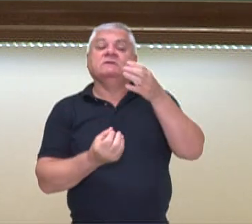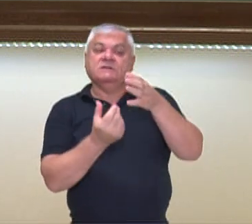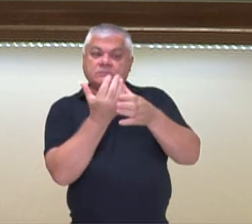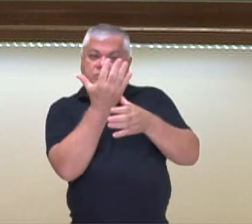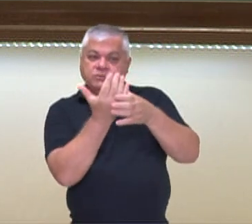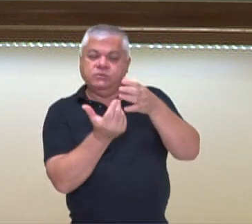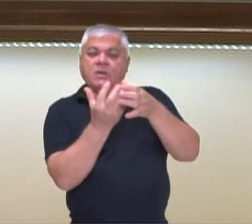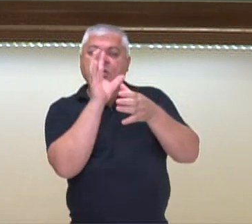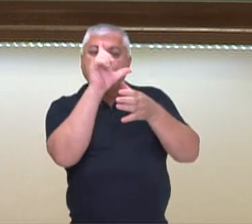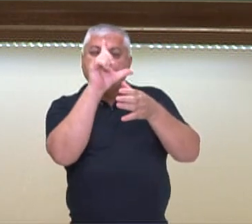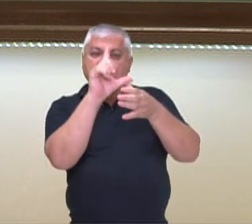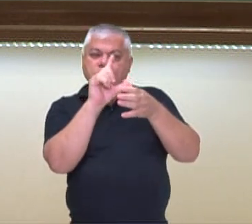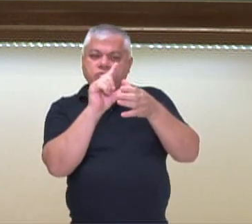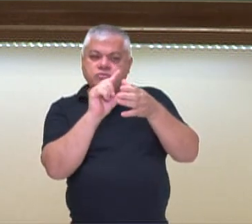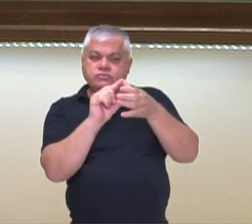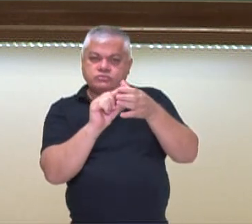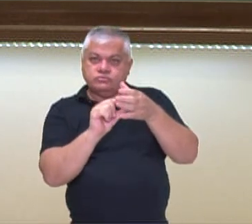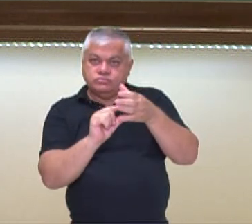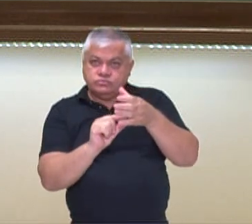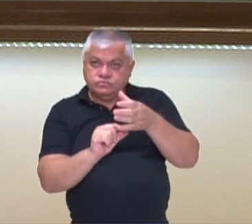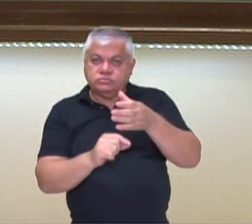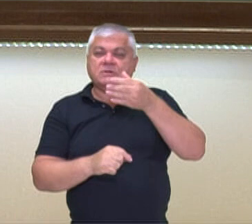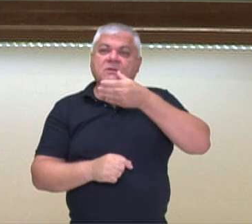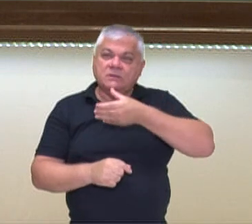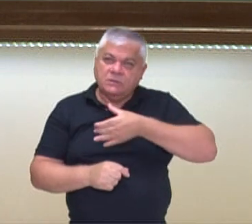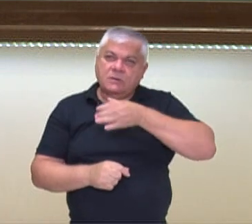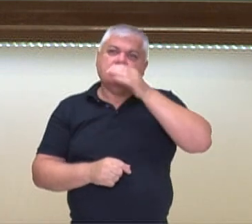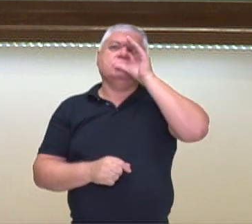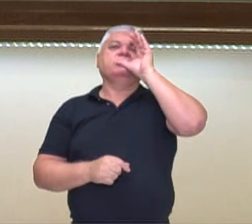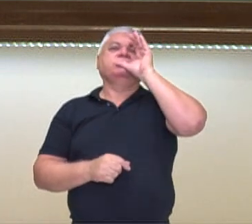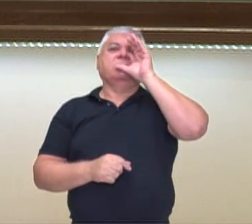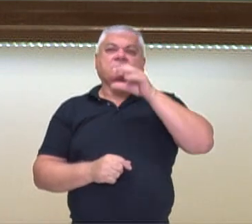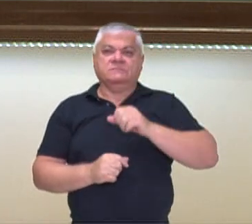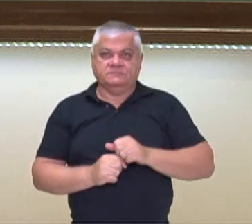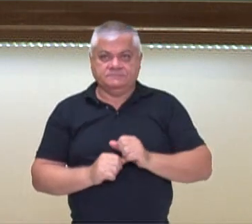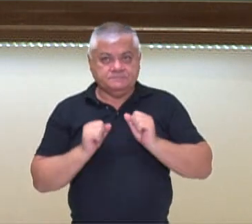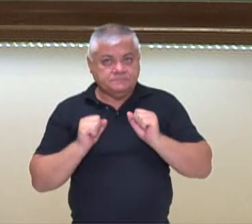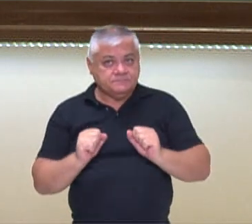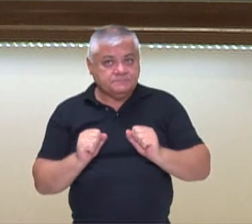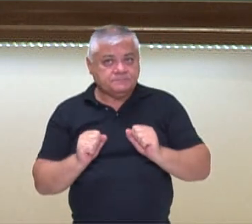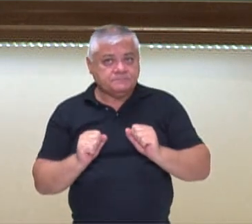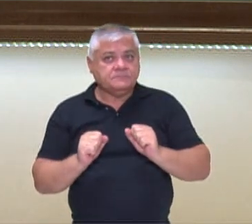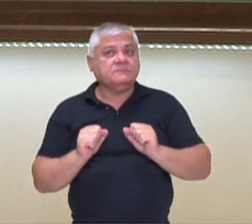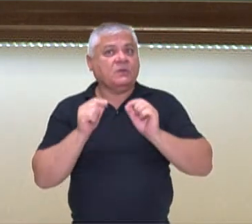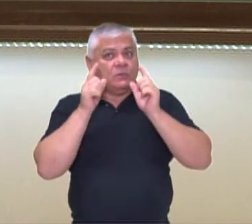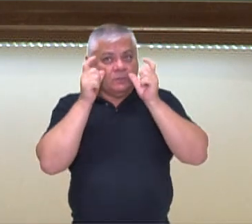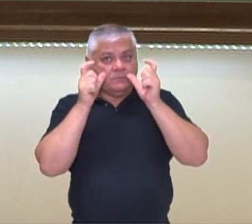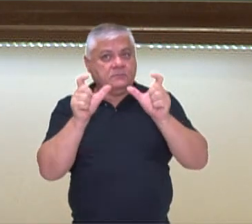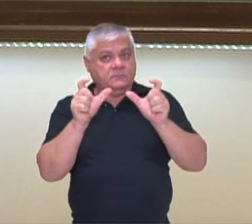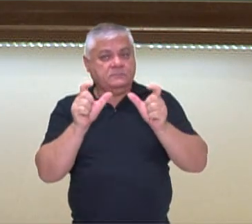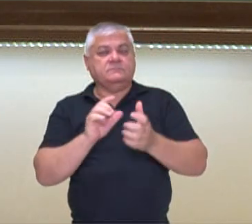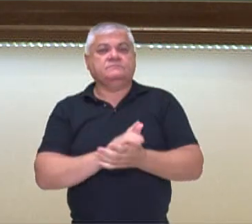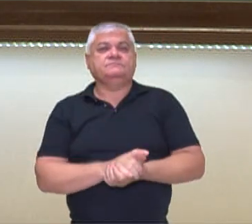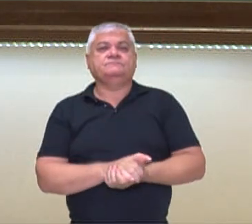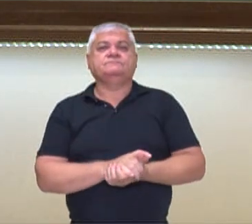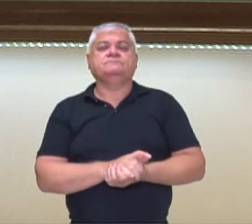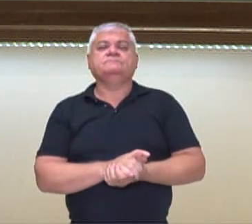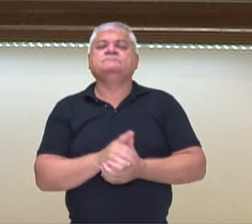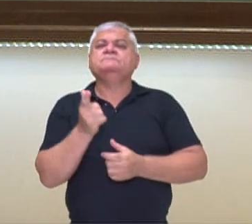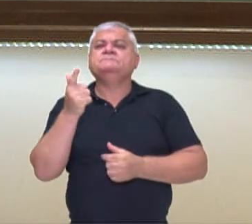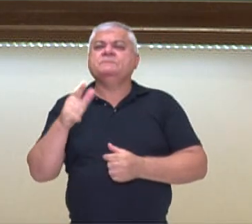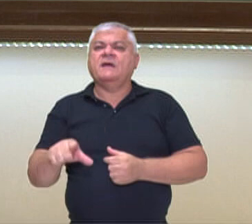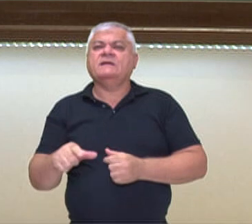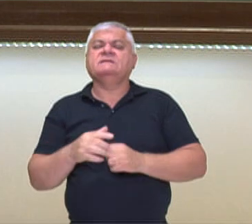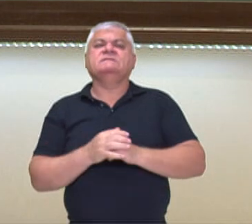reação findar. Acabou a reação, aí você ingere o antiácido, tá bem? Muita atenção para isso. O que mais que